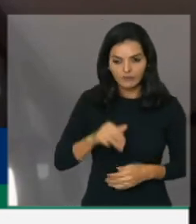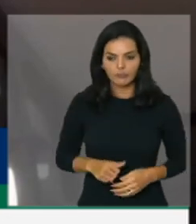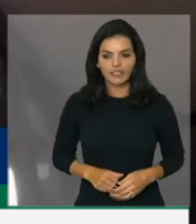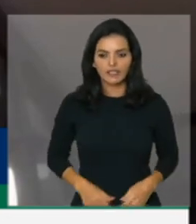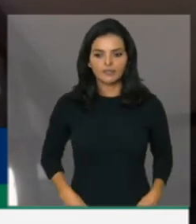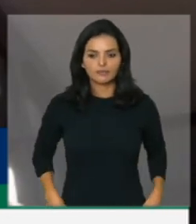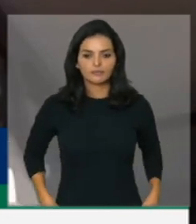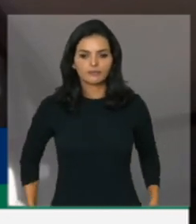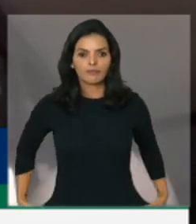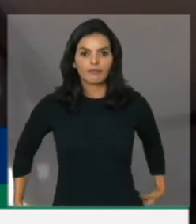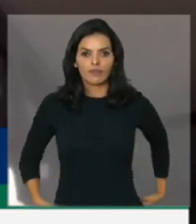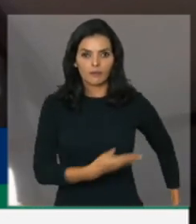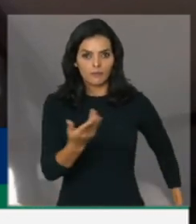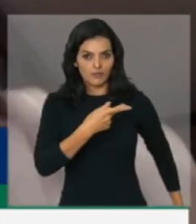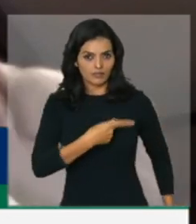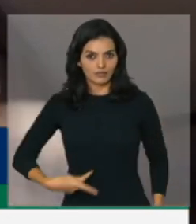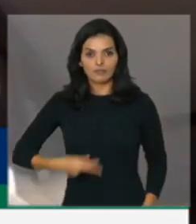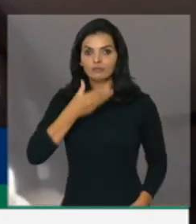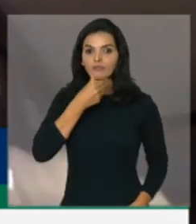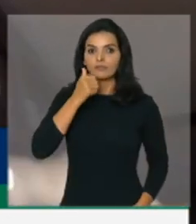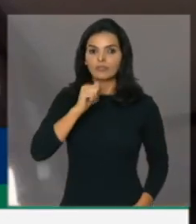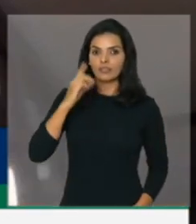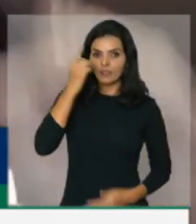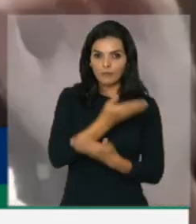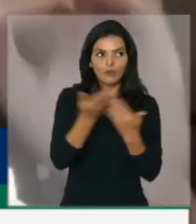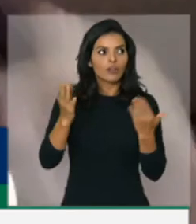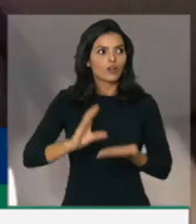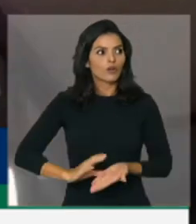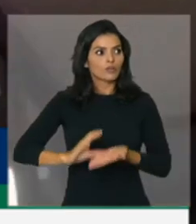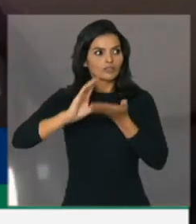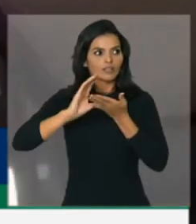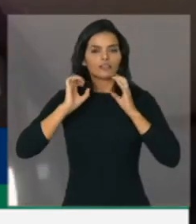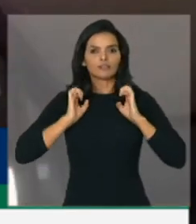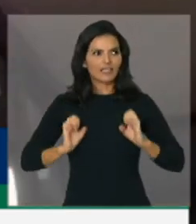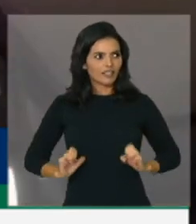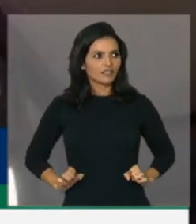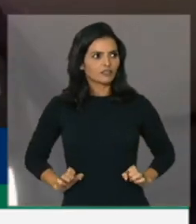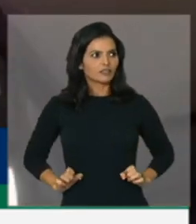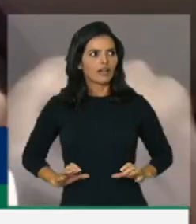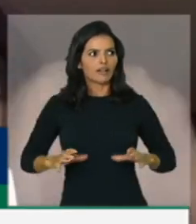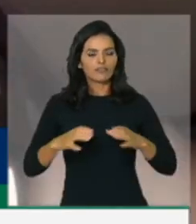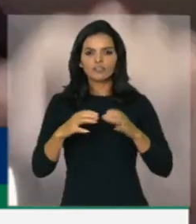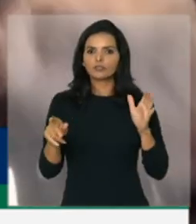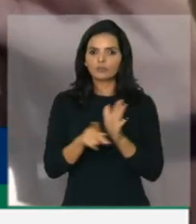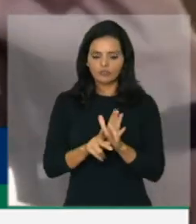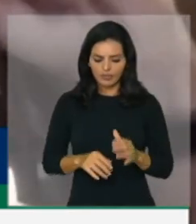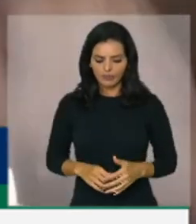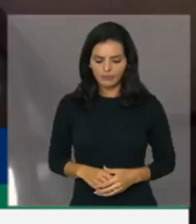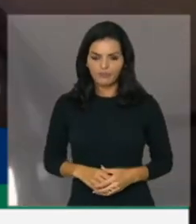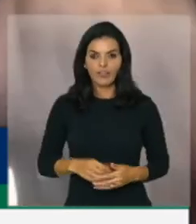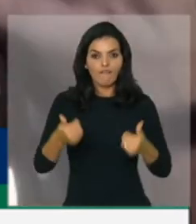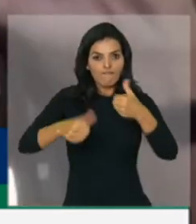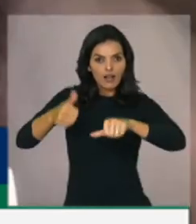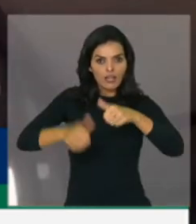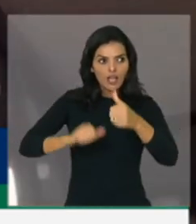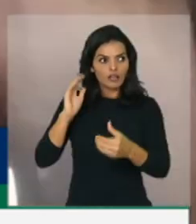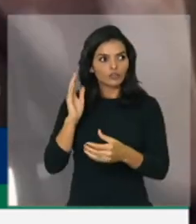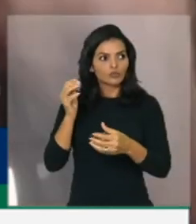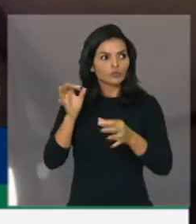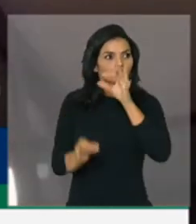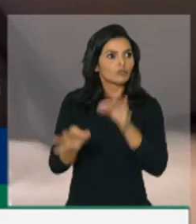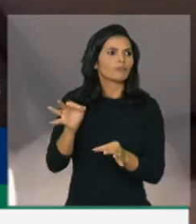Senhor presidente, deputados e deputadas, o Conselho de Ética é o órgão responsável por avaliar e julgar as